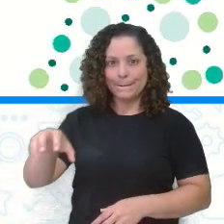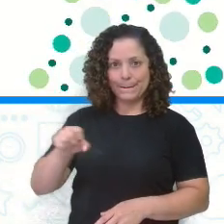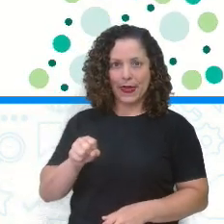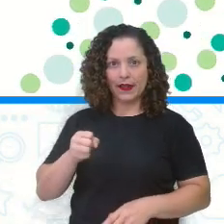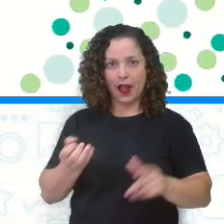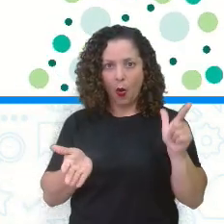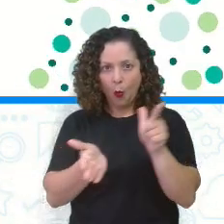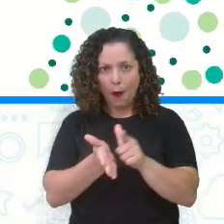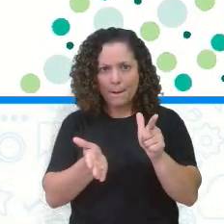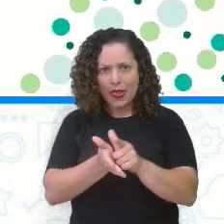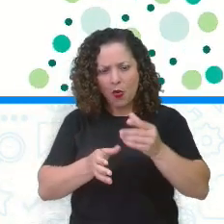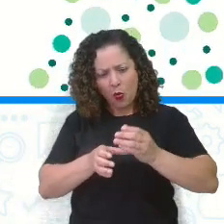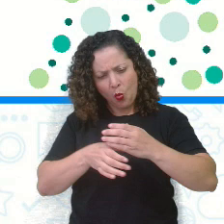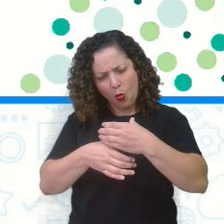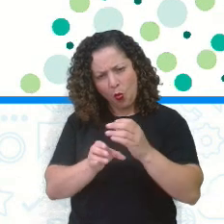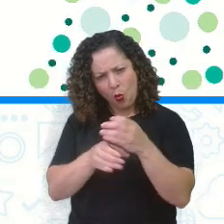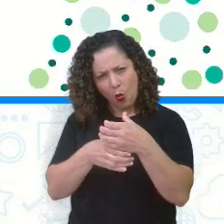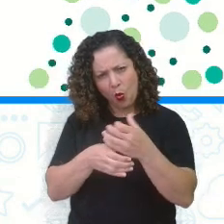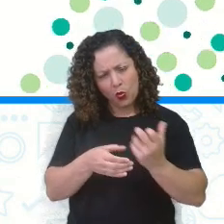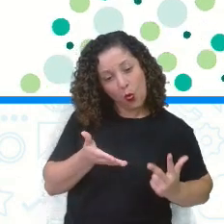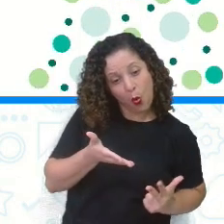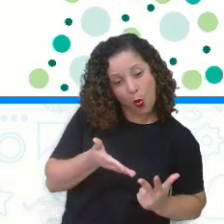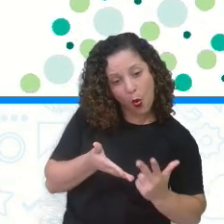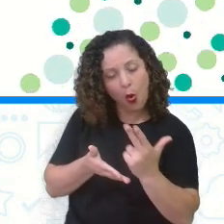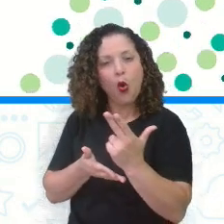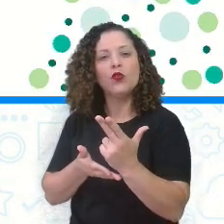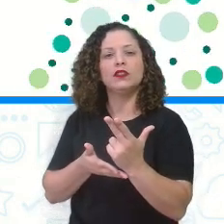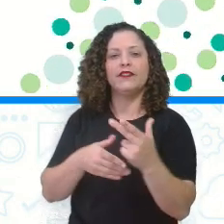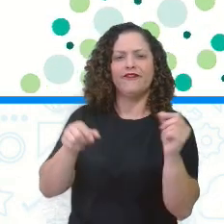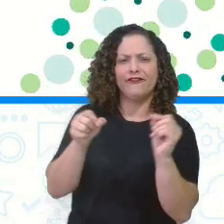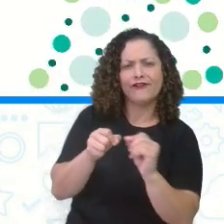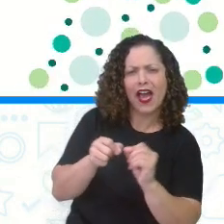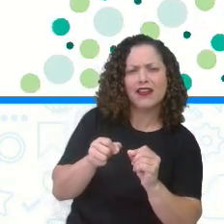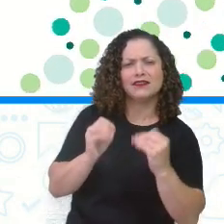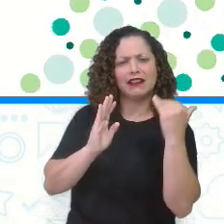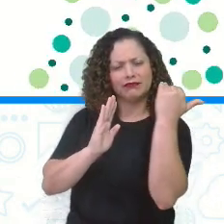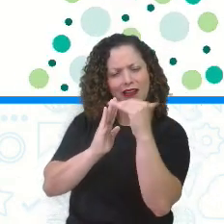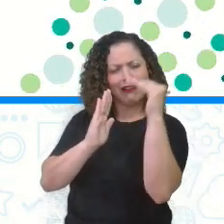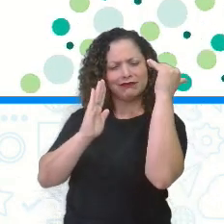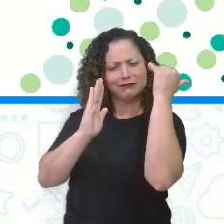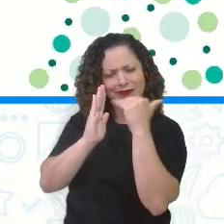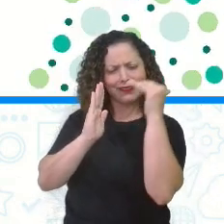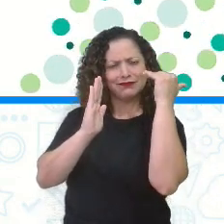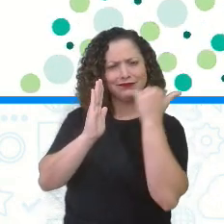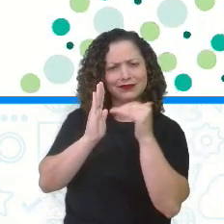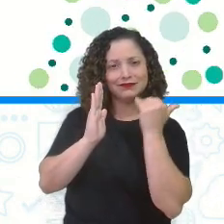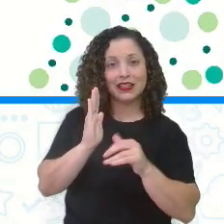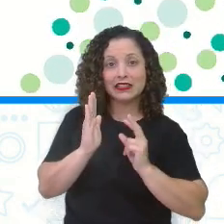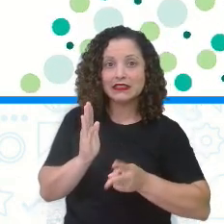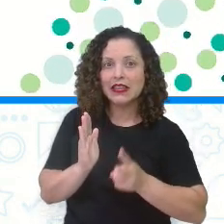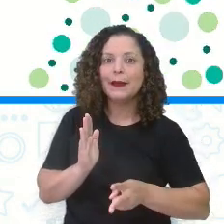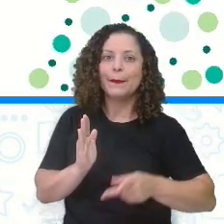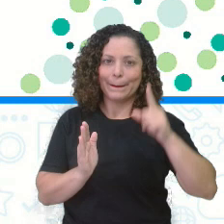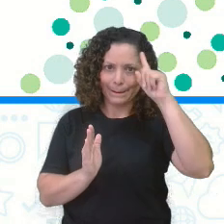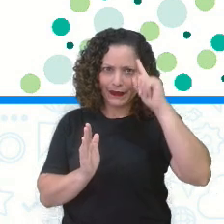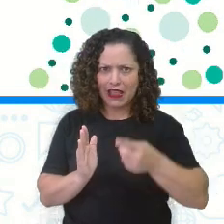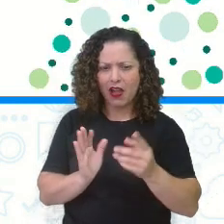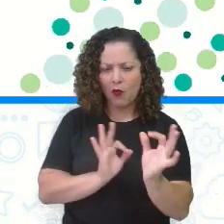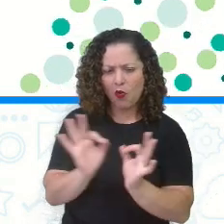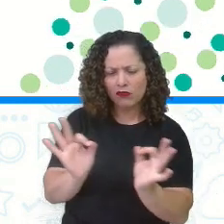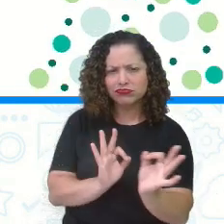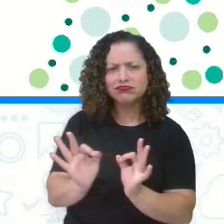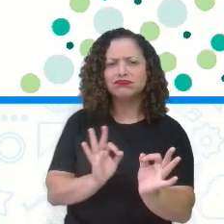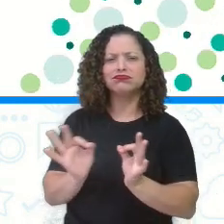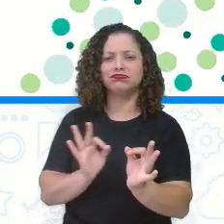de papel, corte, faça isso, tá? Ele está sempre dando uma ordem. O passo